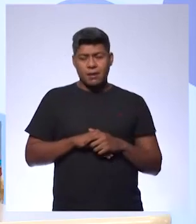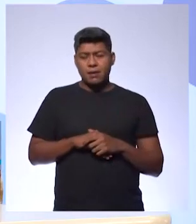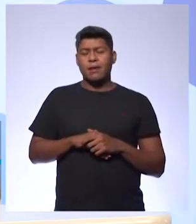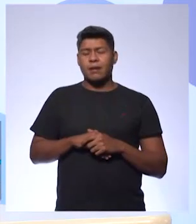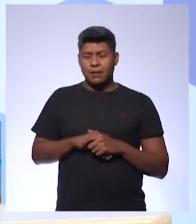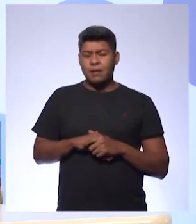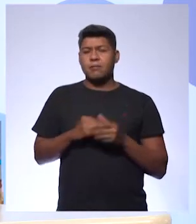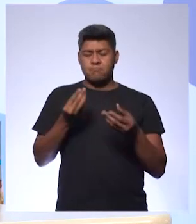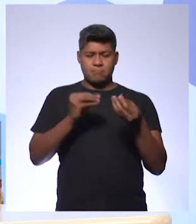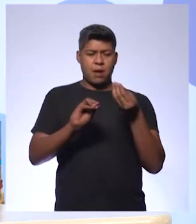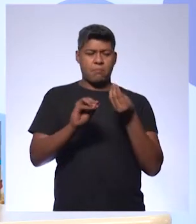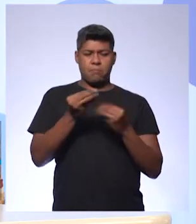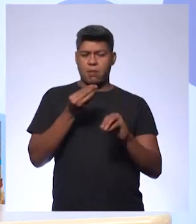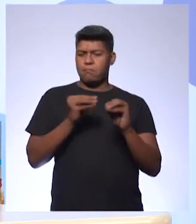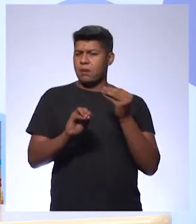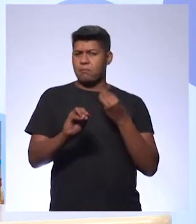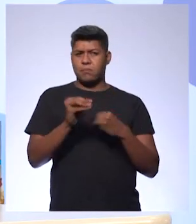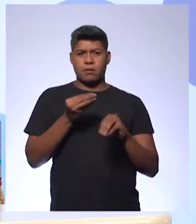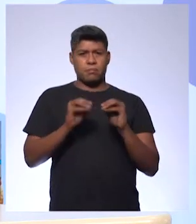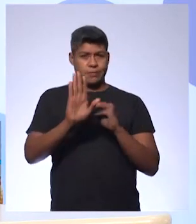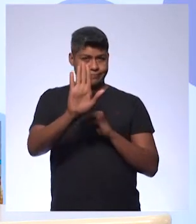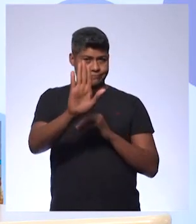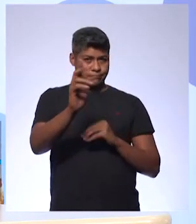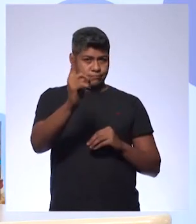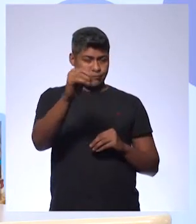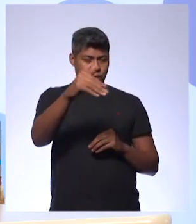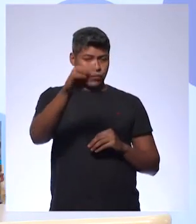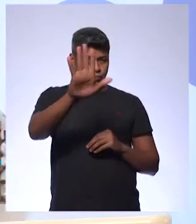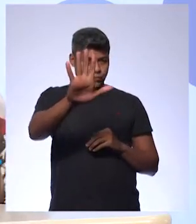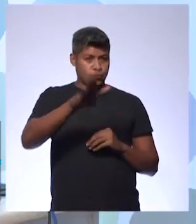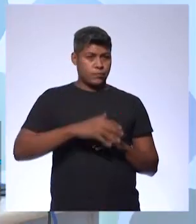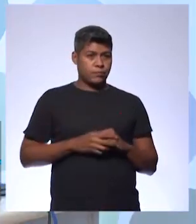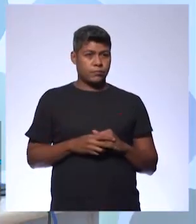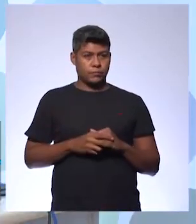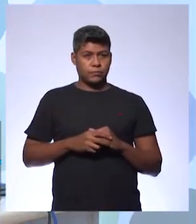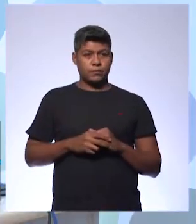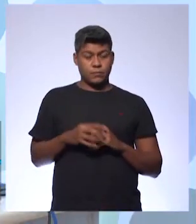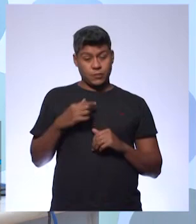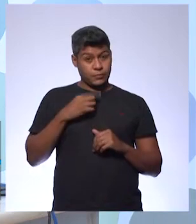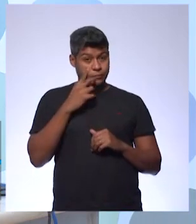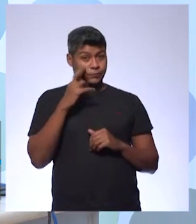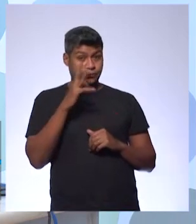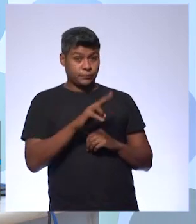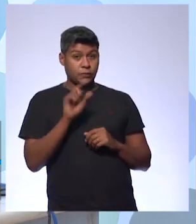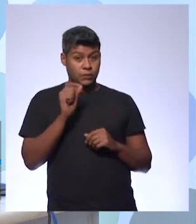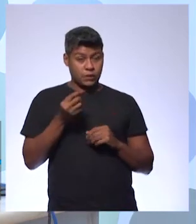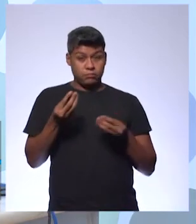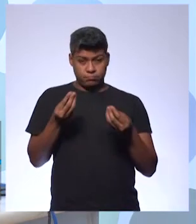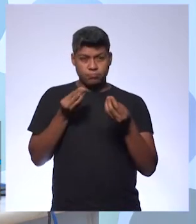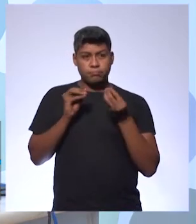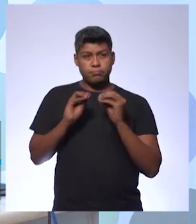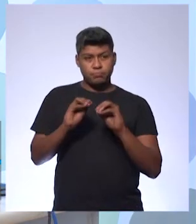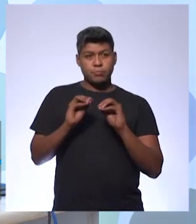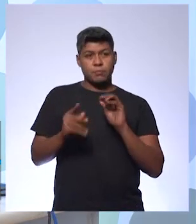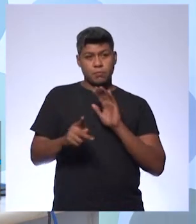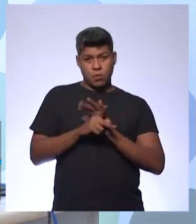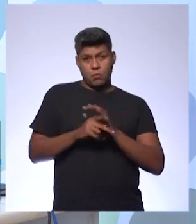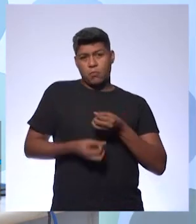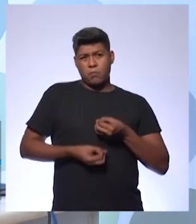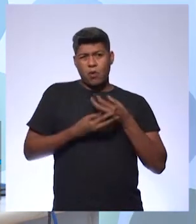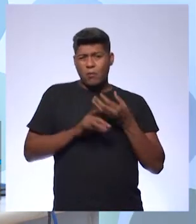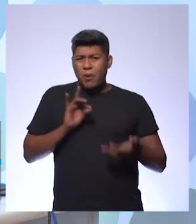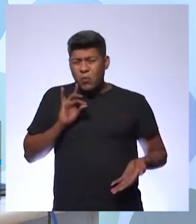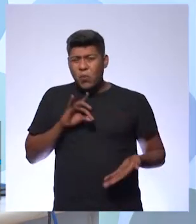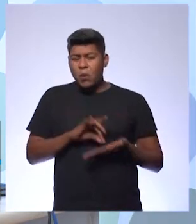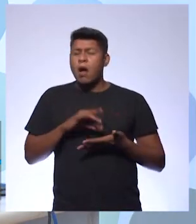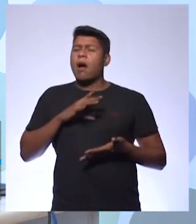que eles estão colocando aqui. Espera só um Bora lá. pouquinho. Vamos lá. Gente, eu estou Tem vendo aqui vocês mais. colocando sobre poema concreto.